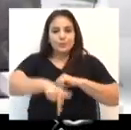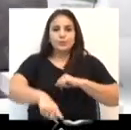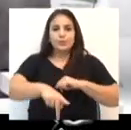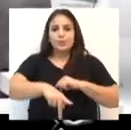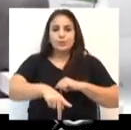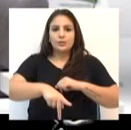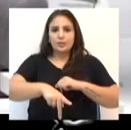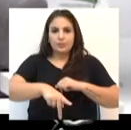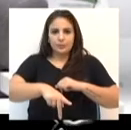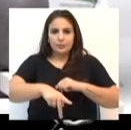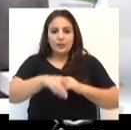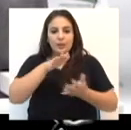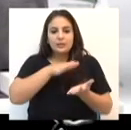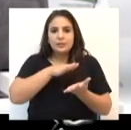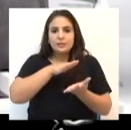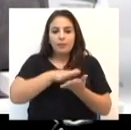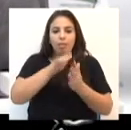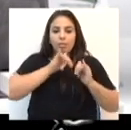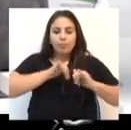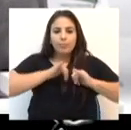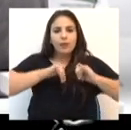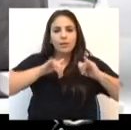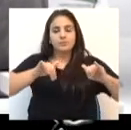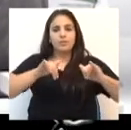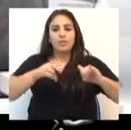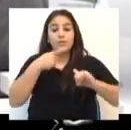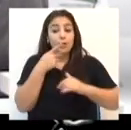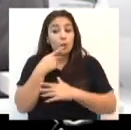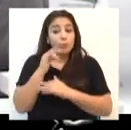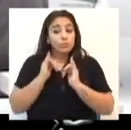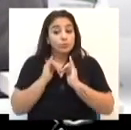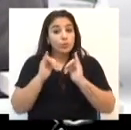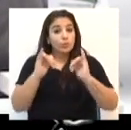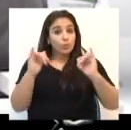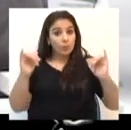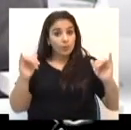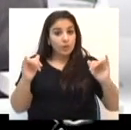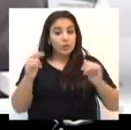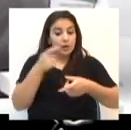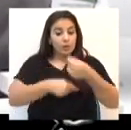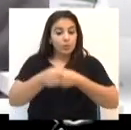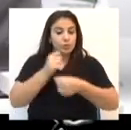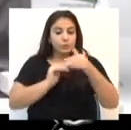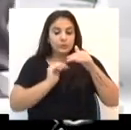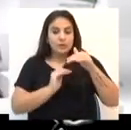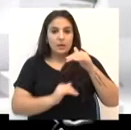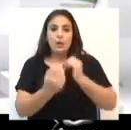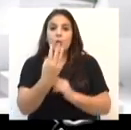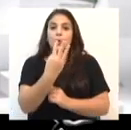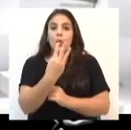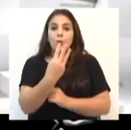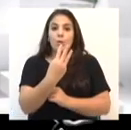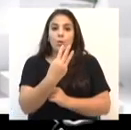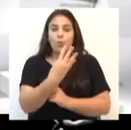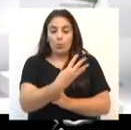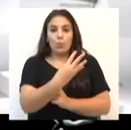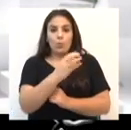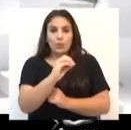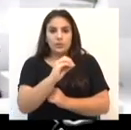Fundo através dos órgãos de imprensa, que iria economizar, vereador Isamar, R$400